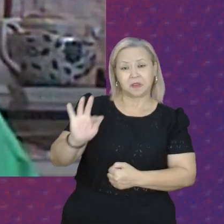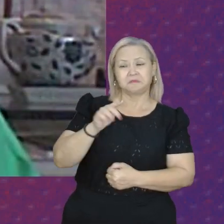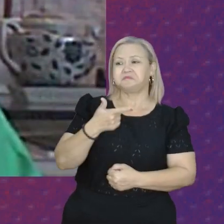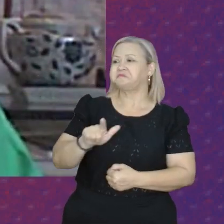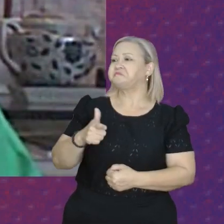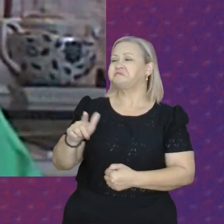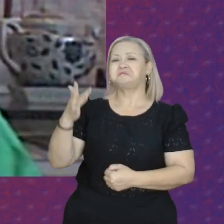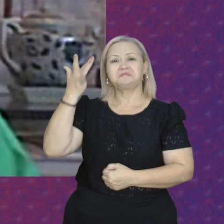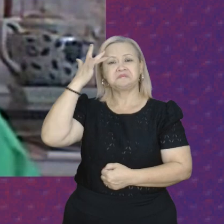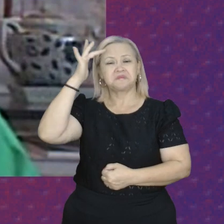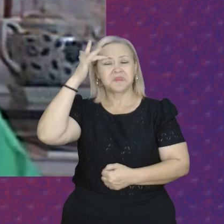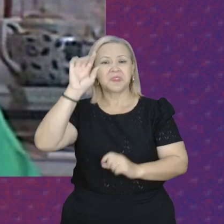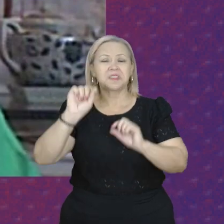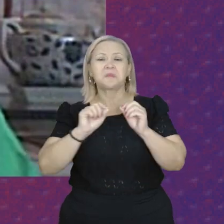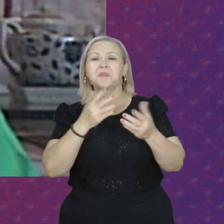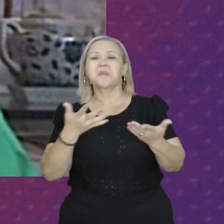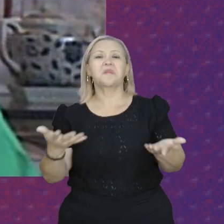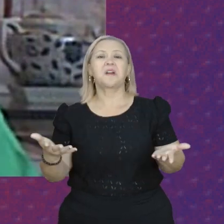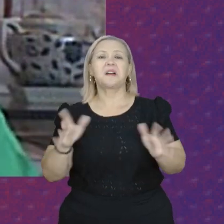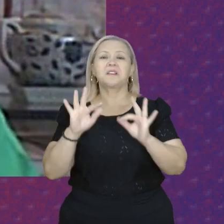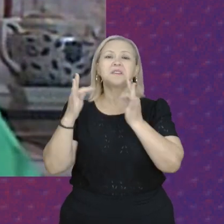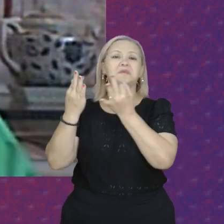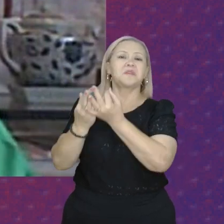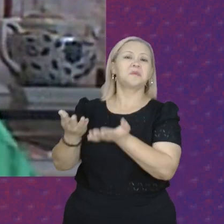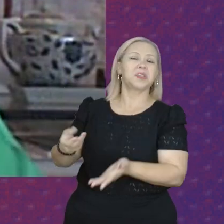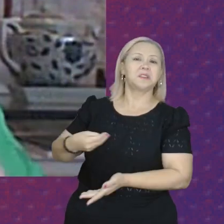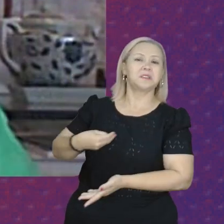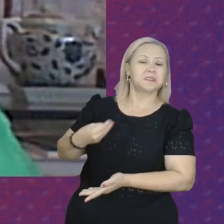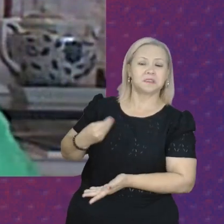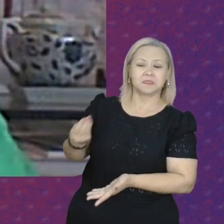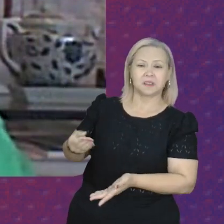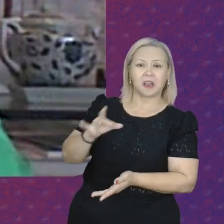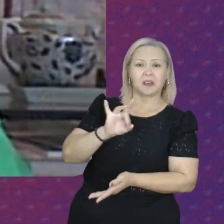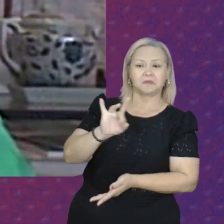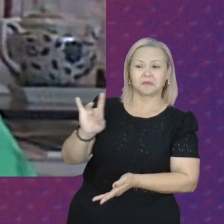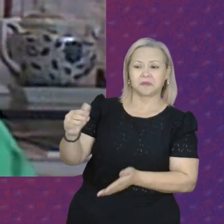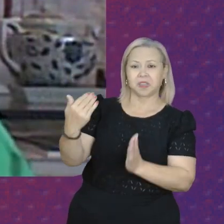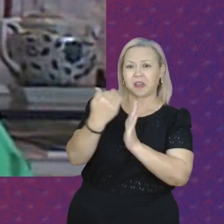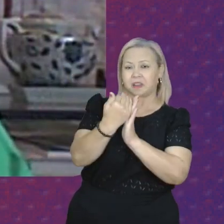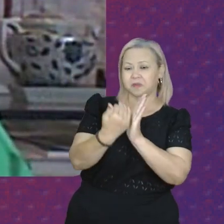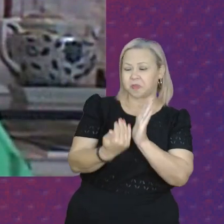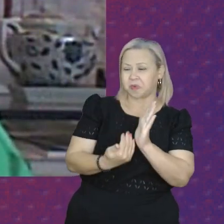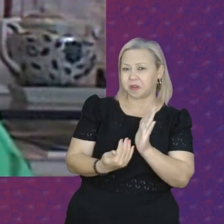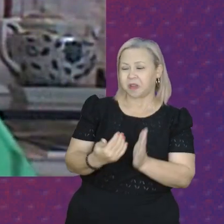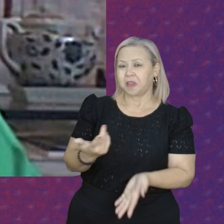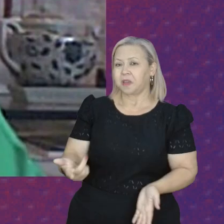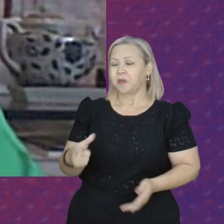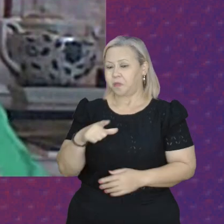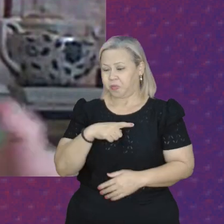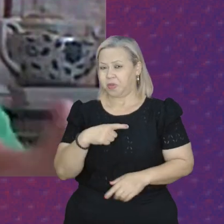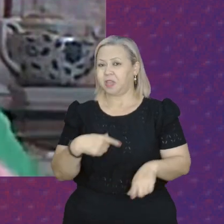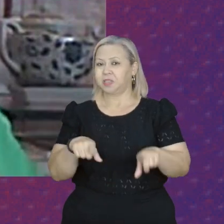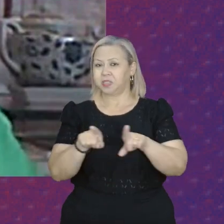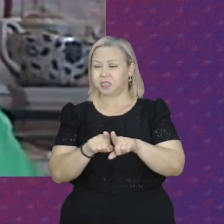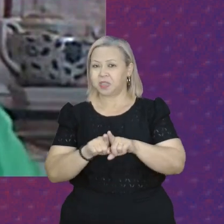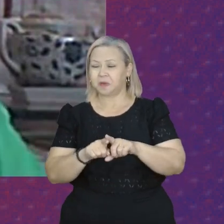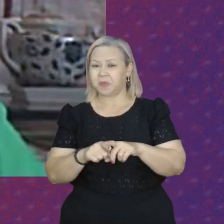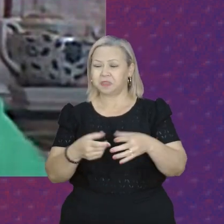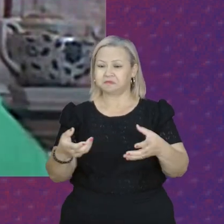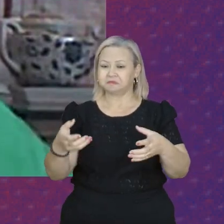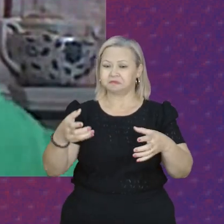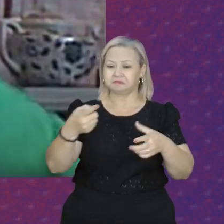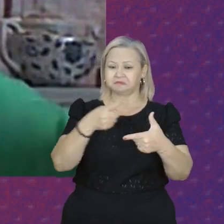conseguíamos saber quais eram as famílias que estavam em cada programa, né, porque havia mesmo